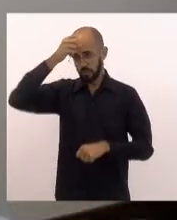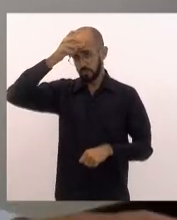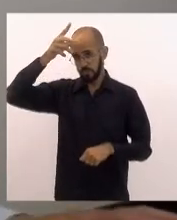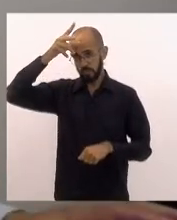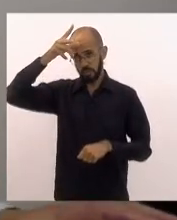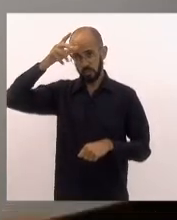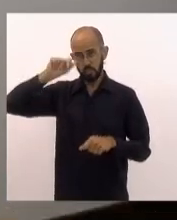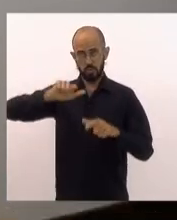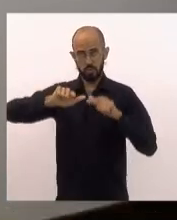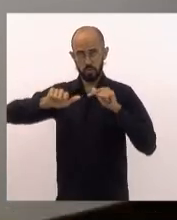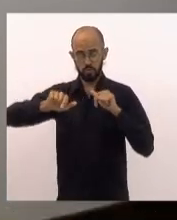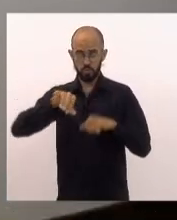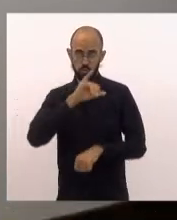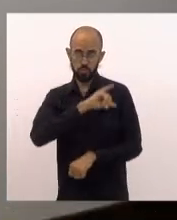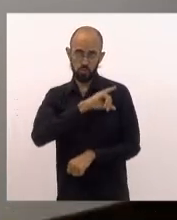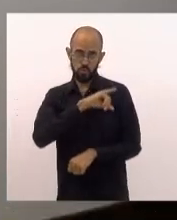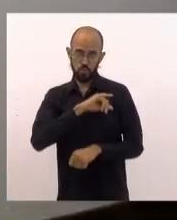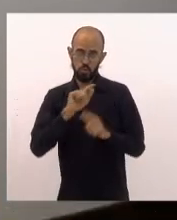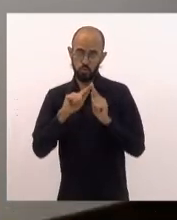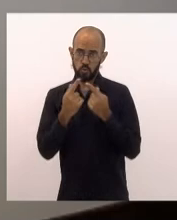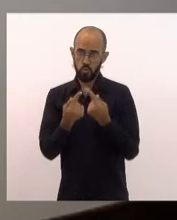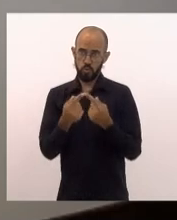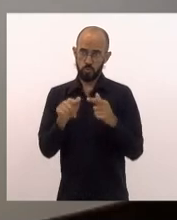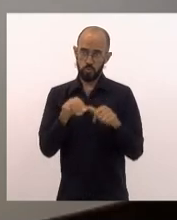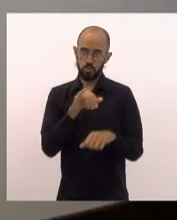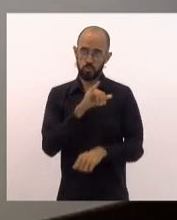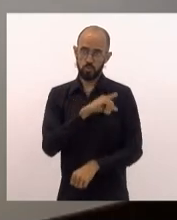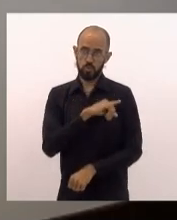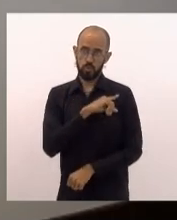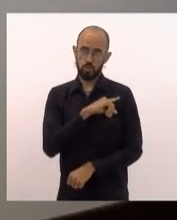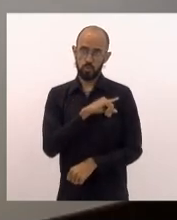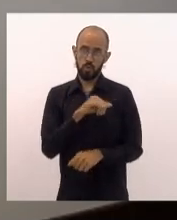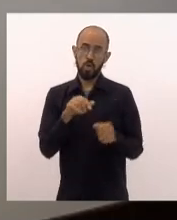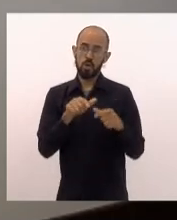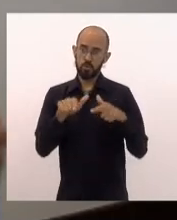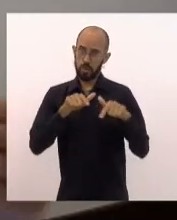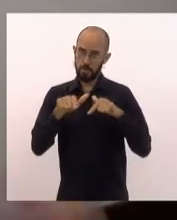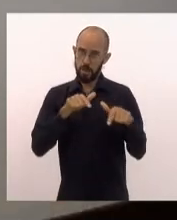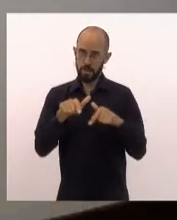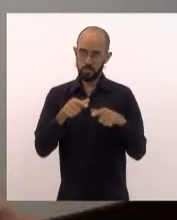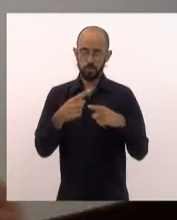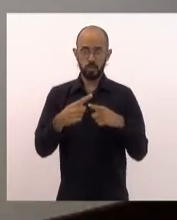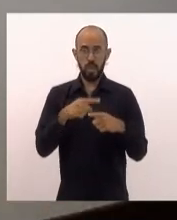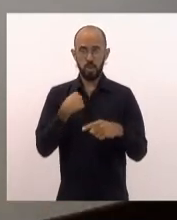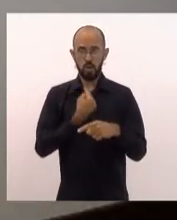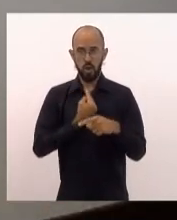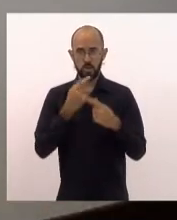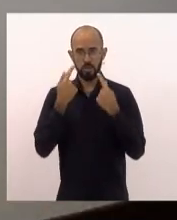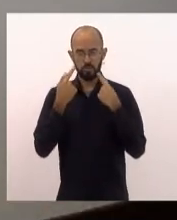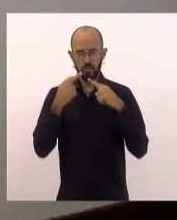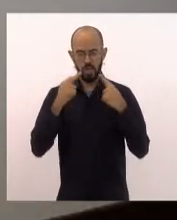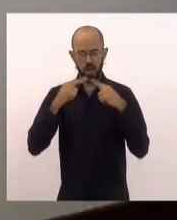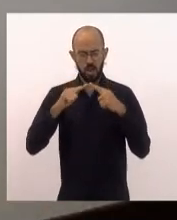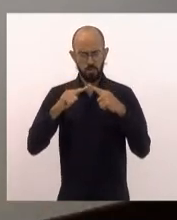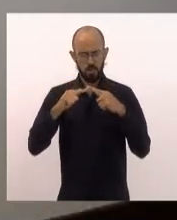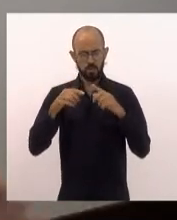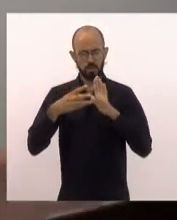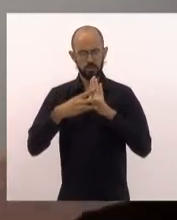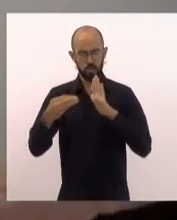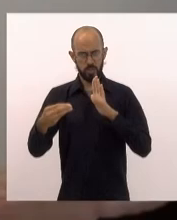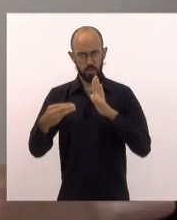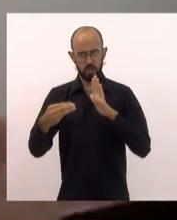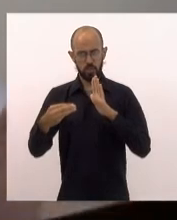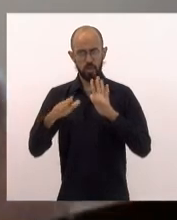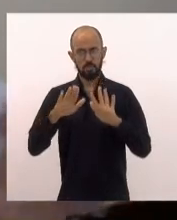de trabalho, que era a Alerj e a Prefeitura do Rio, que estavam fazendo críticas mais contundentes ao modelo de concessão. E aí